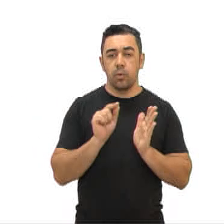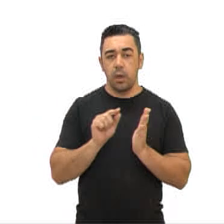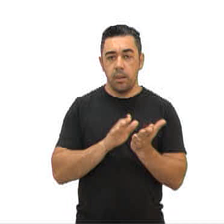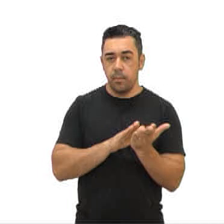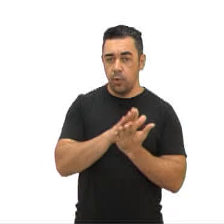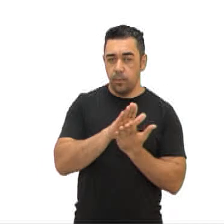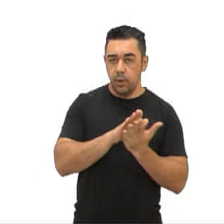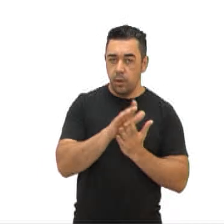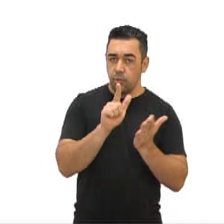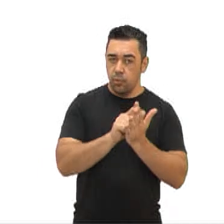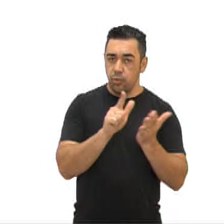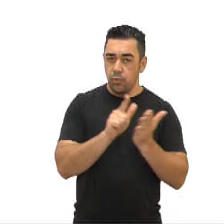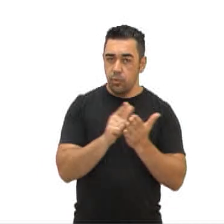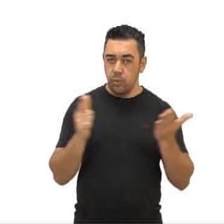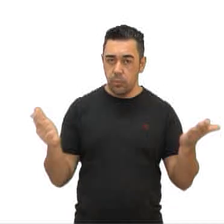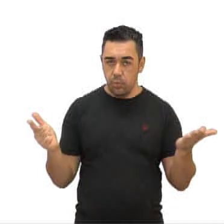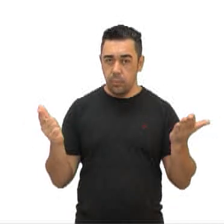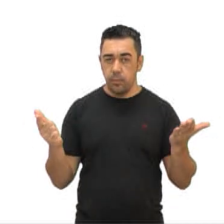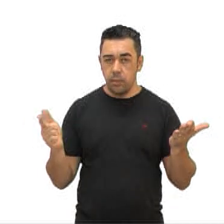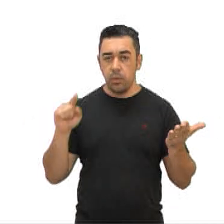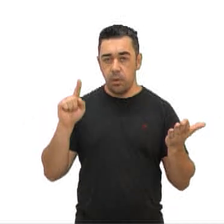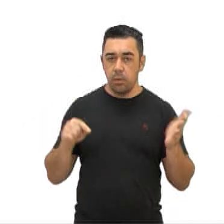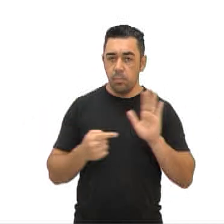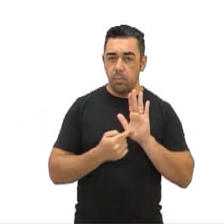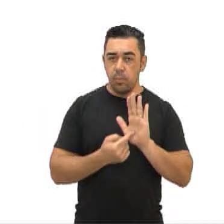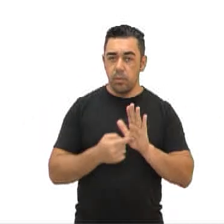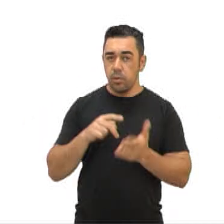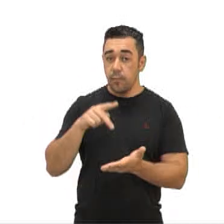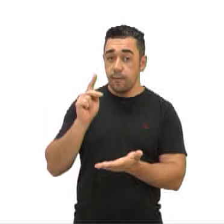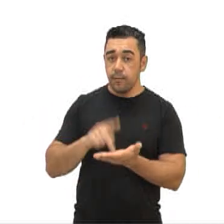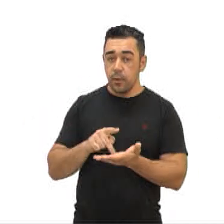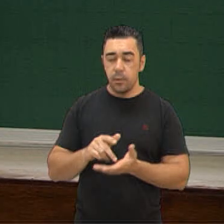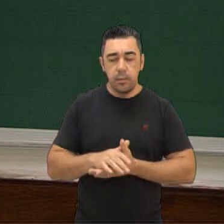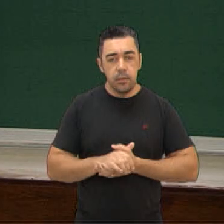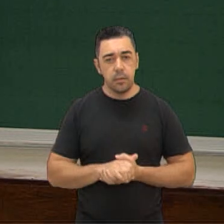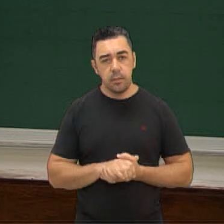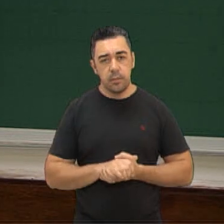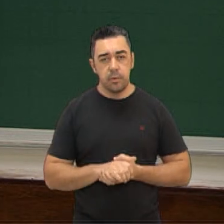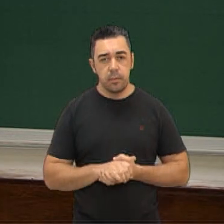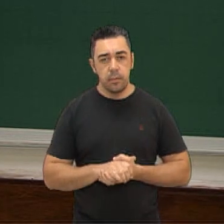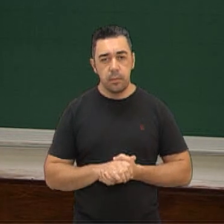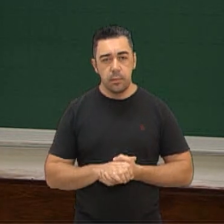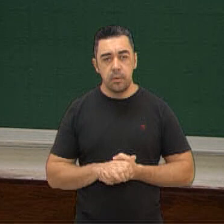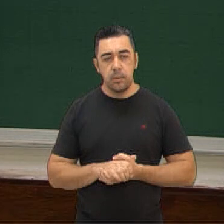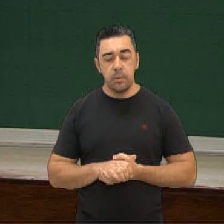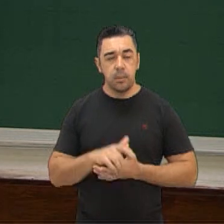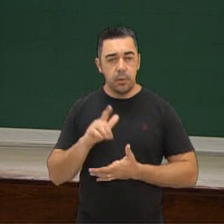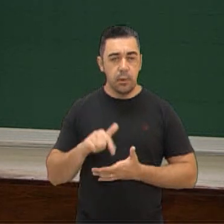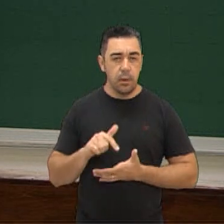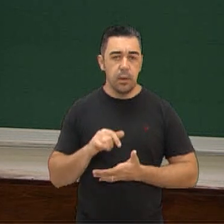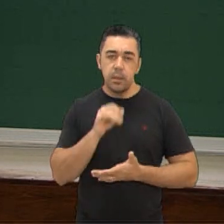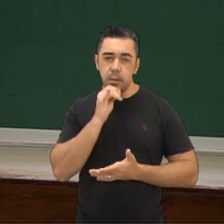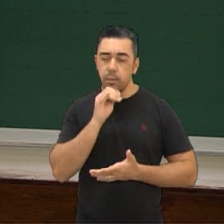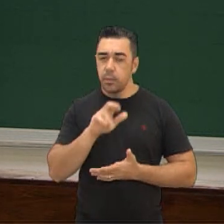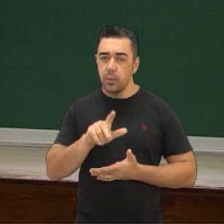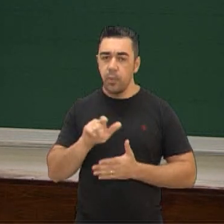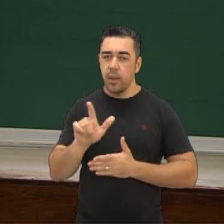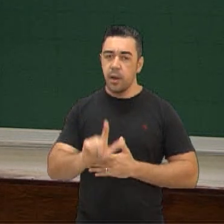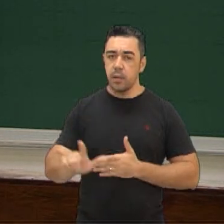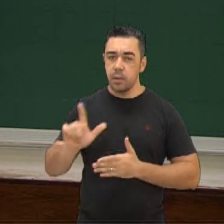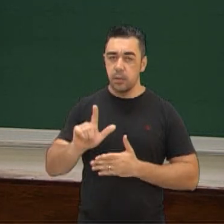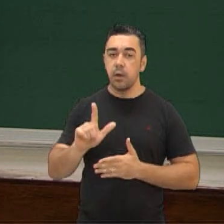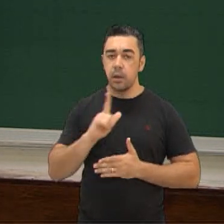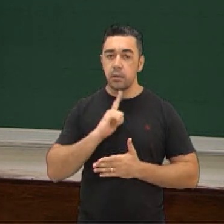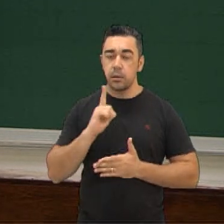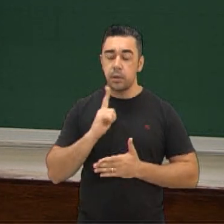los periódicos e trata de la realidade, né? Por se tratar de um texto não literário, ele tem todo esse